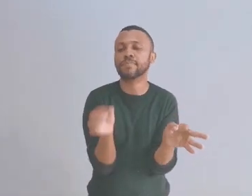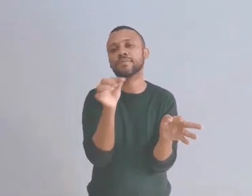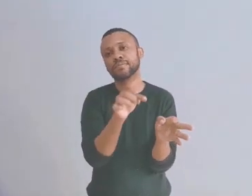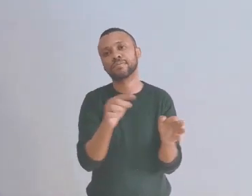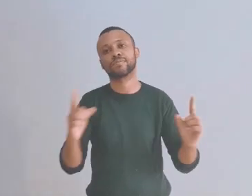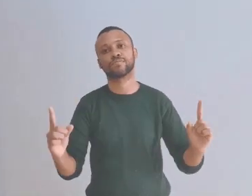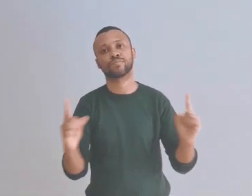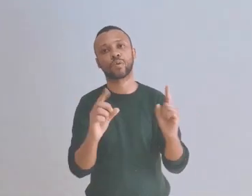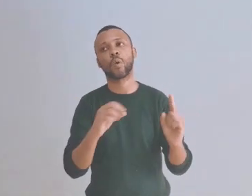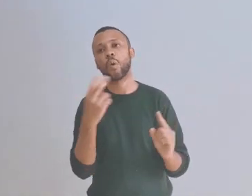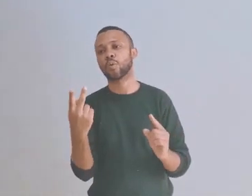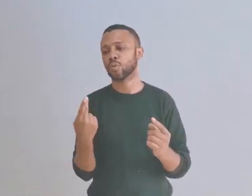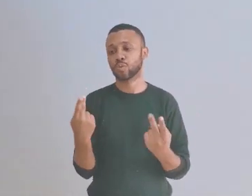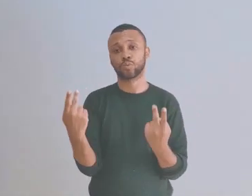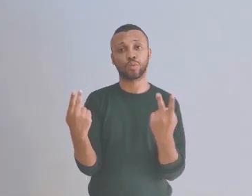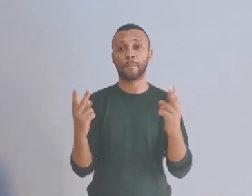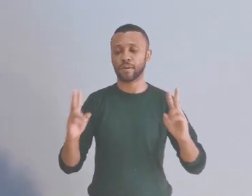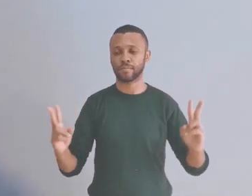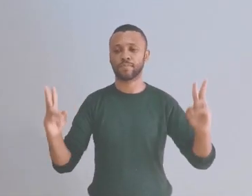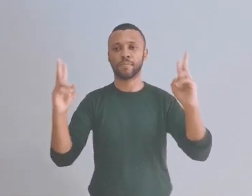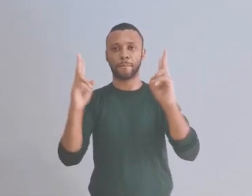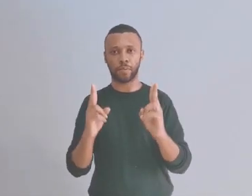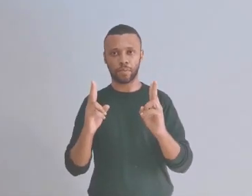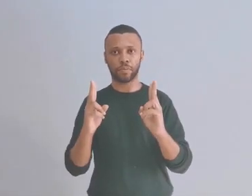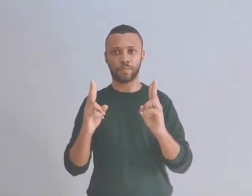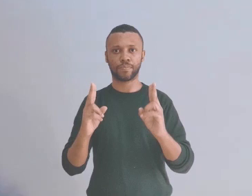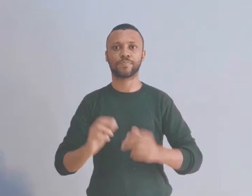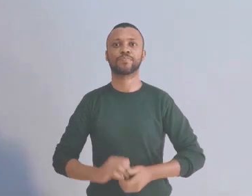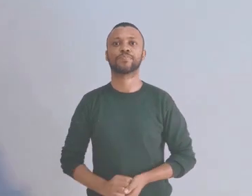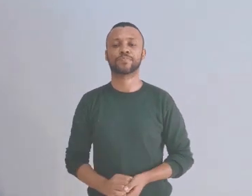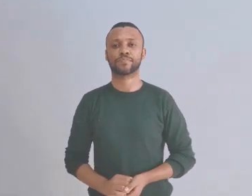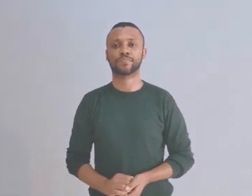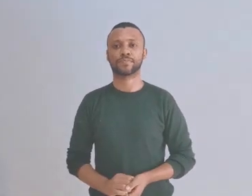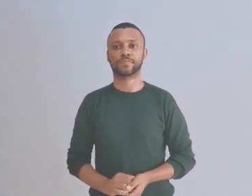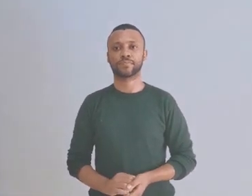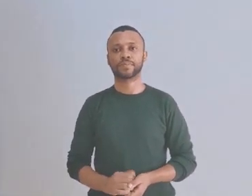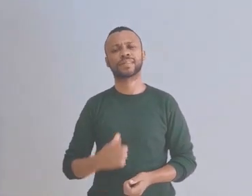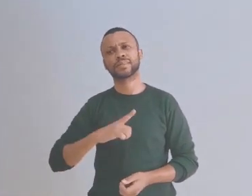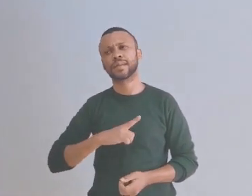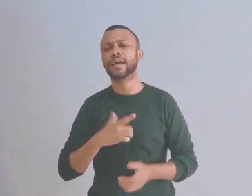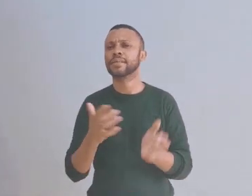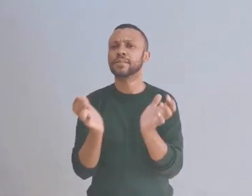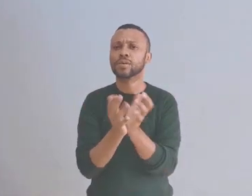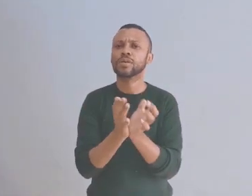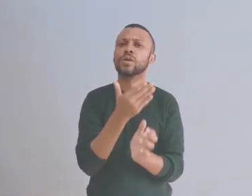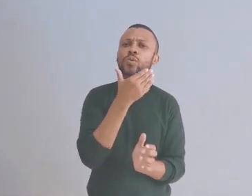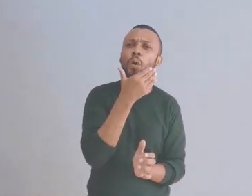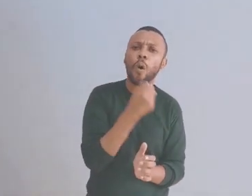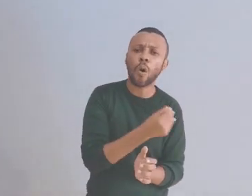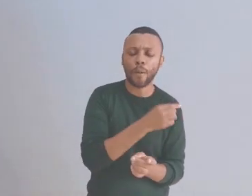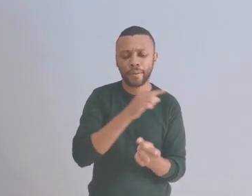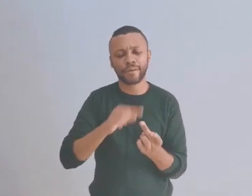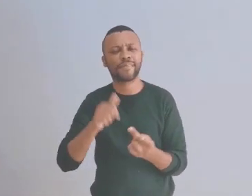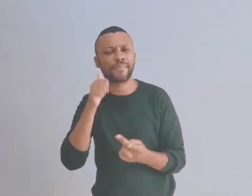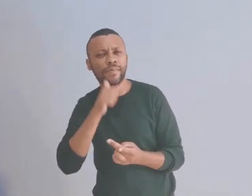pessoa, e de dupla é eu com minha dupla contra outra dupla. Uhum. Tem como mista, tênis, né? tem masculino. Sim. Mas assim, um